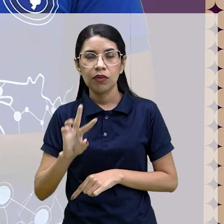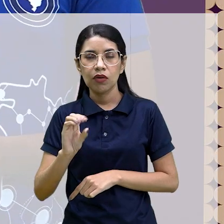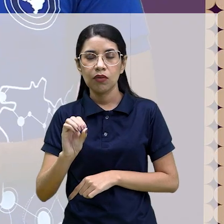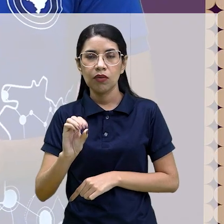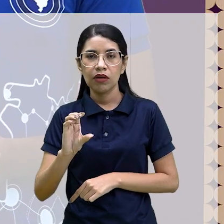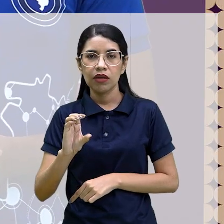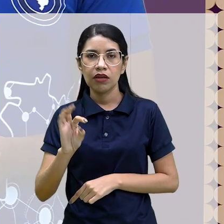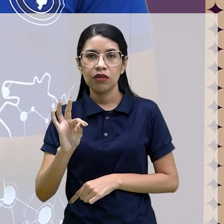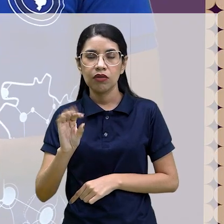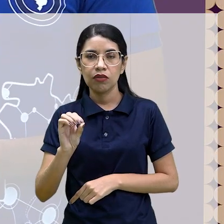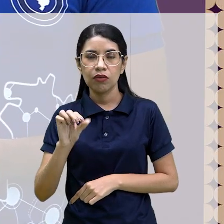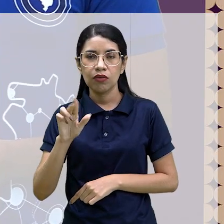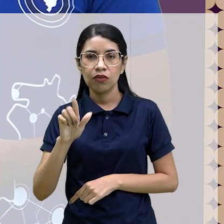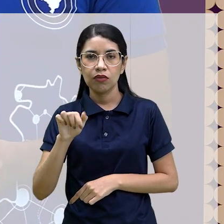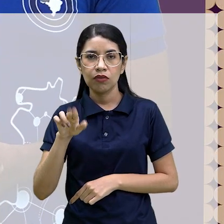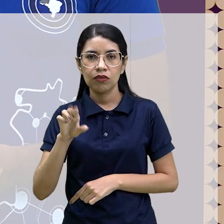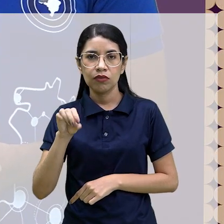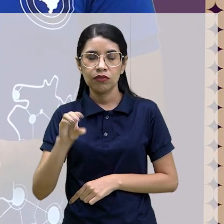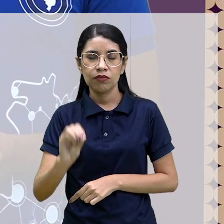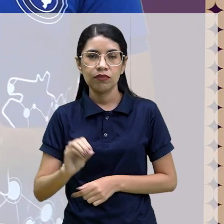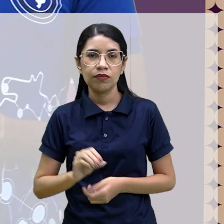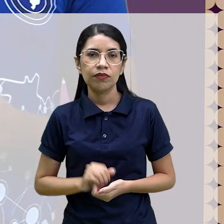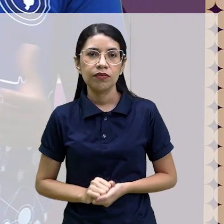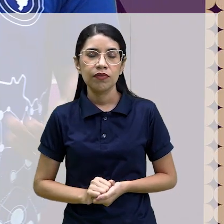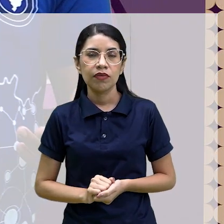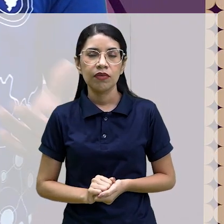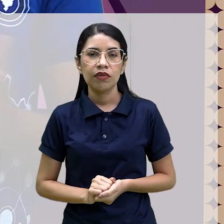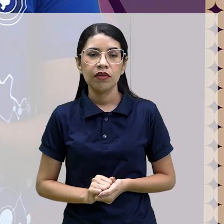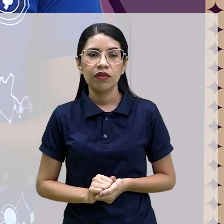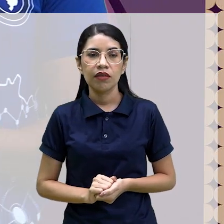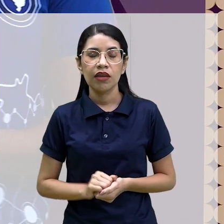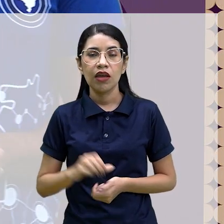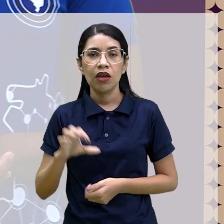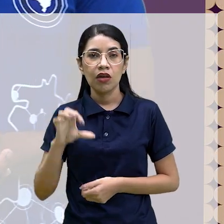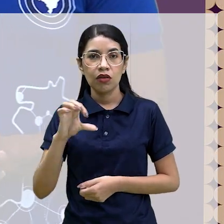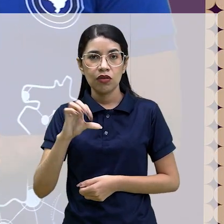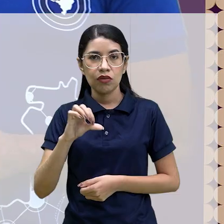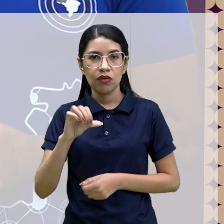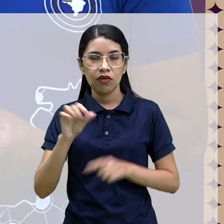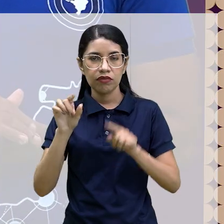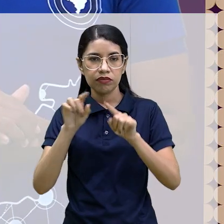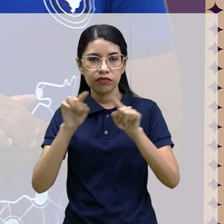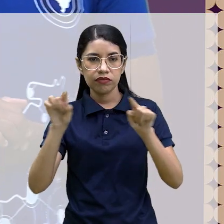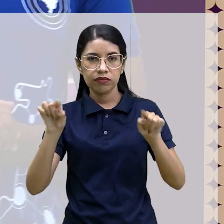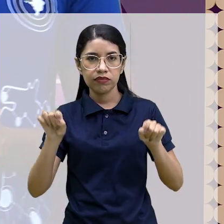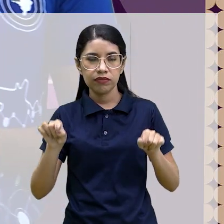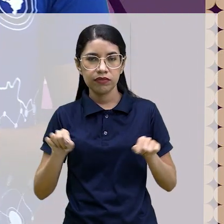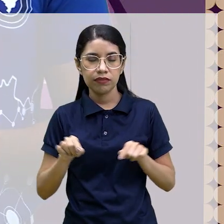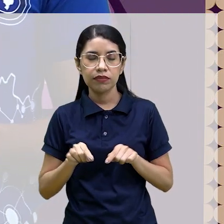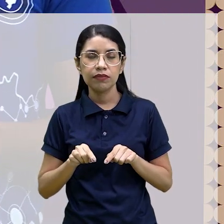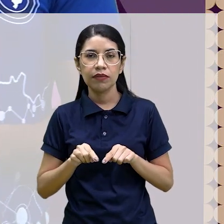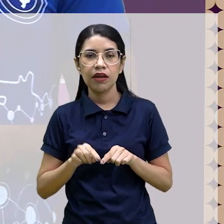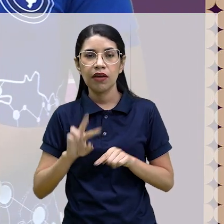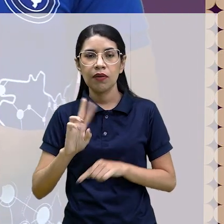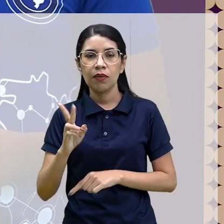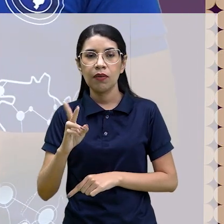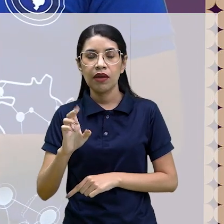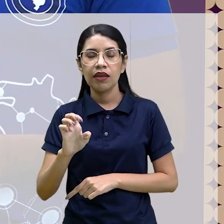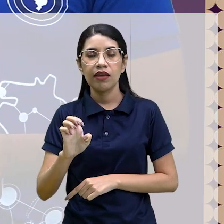octógono. Seguindo, nós temos quando tem 9 lados, que é o eneágono,